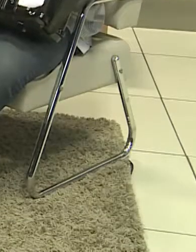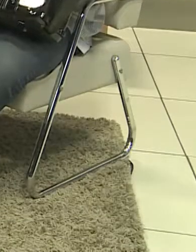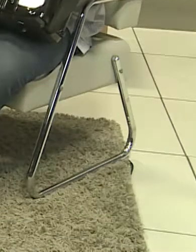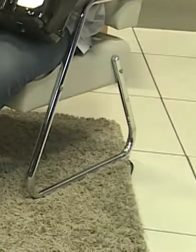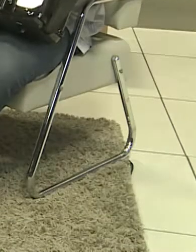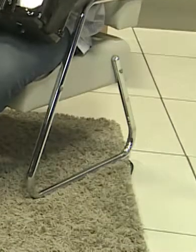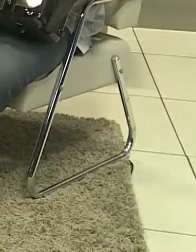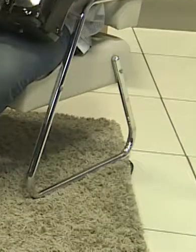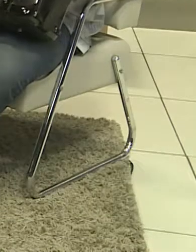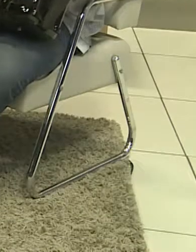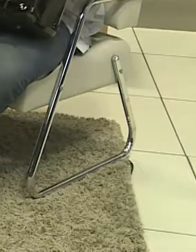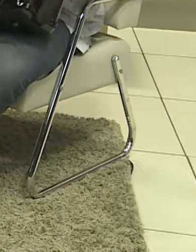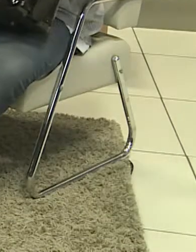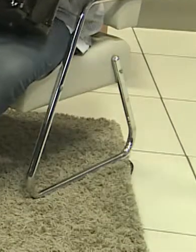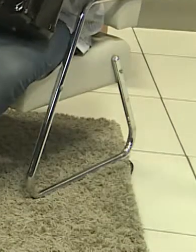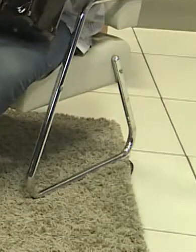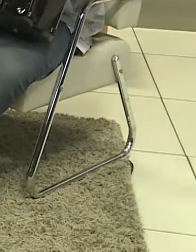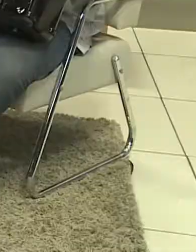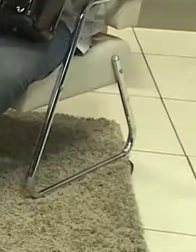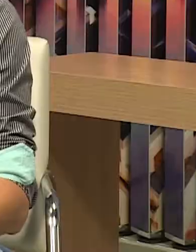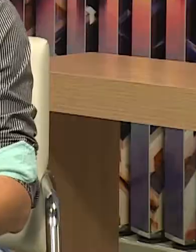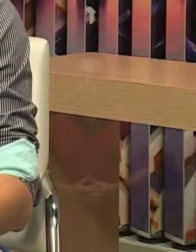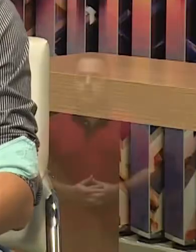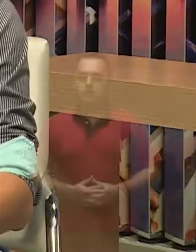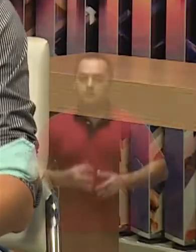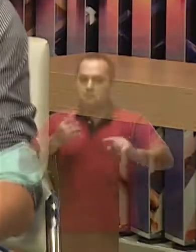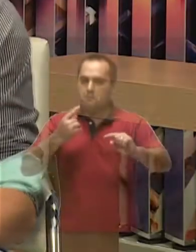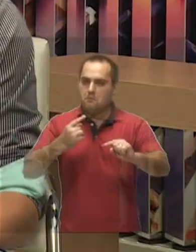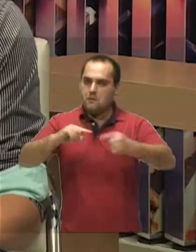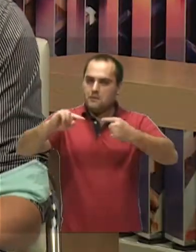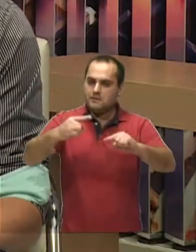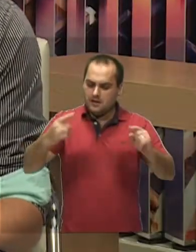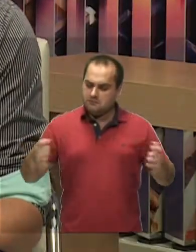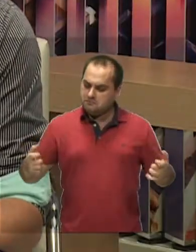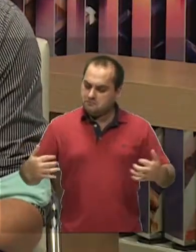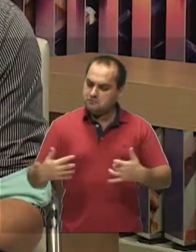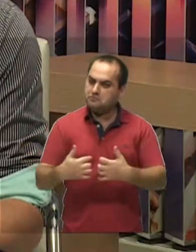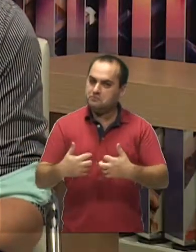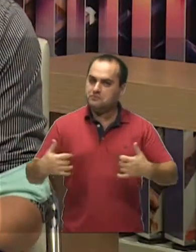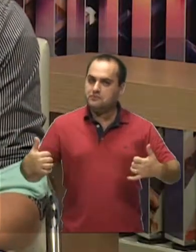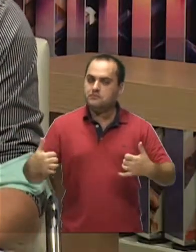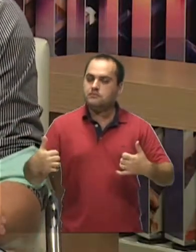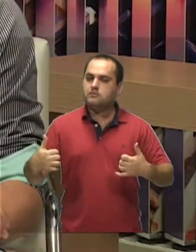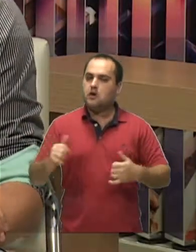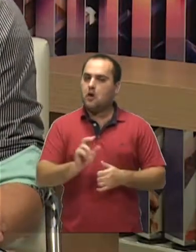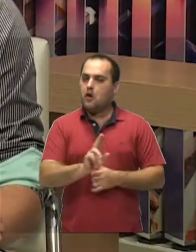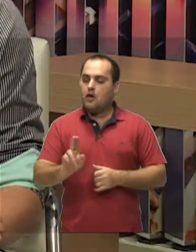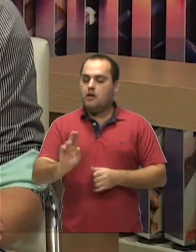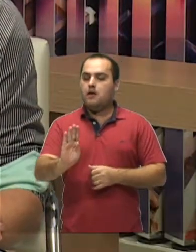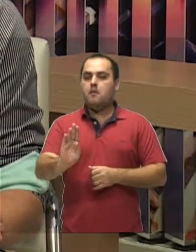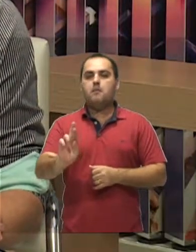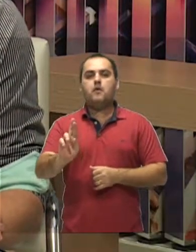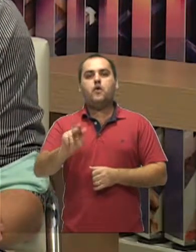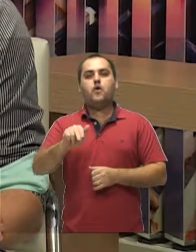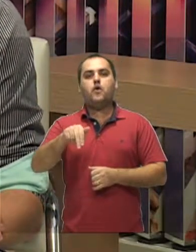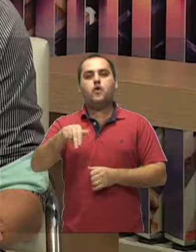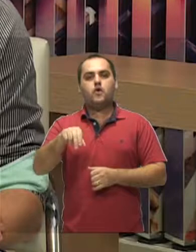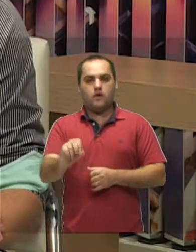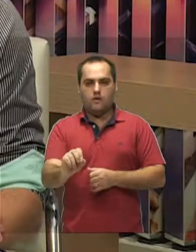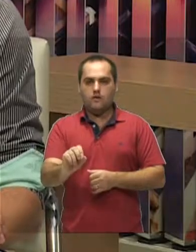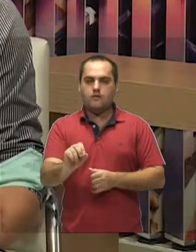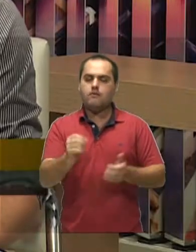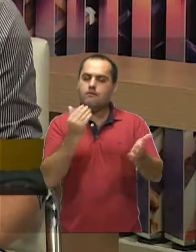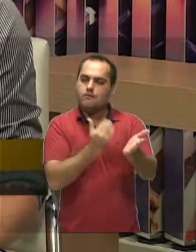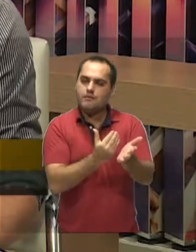E ao som do acordeon de Bruno Moritz, damos início a mais um Câmara Acústica aqui